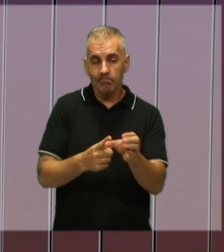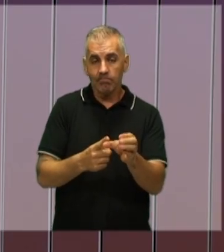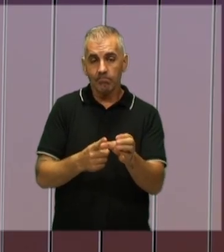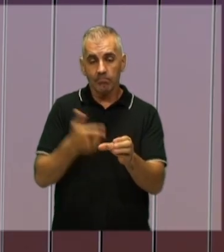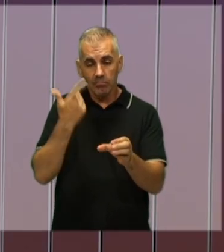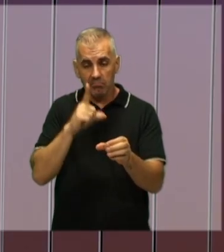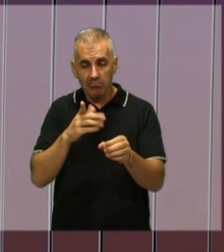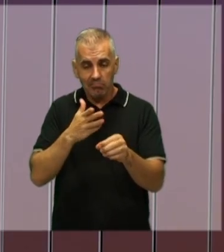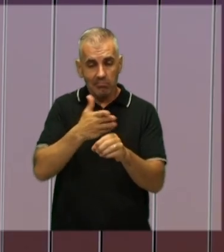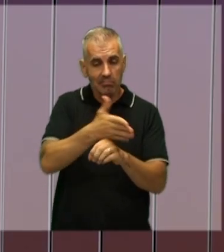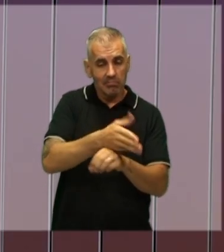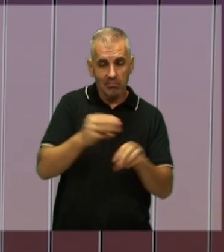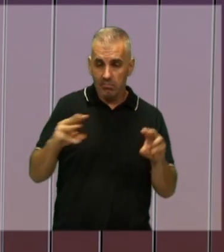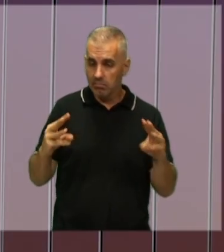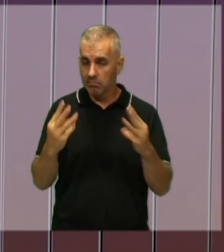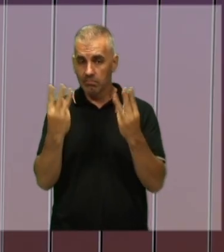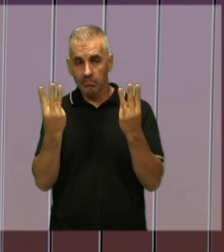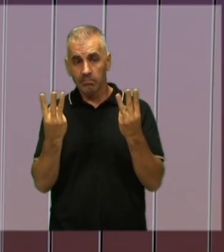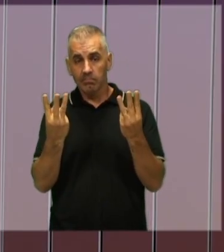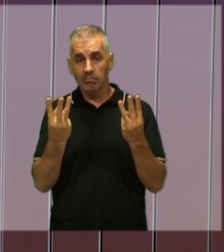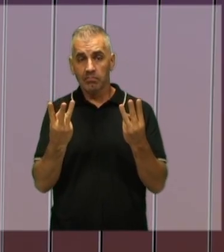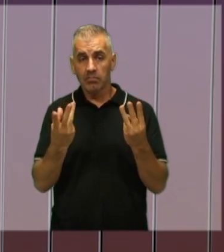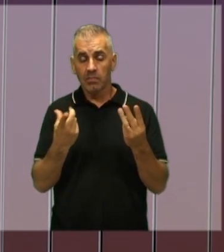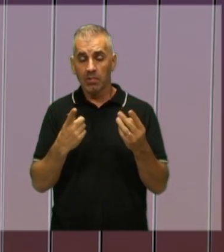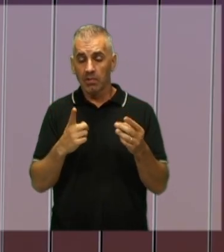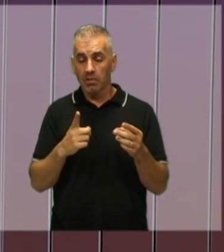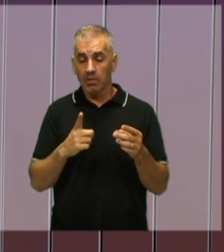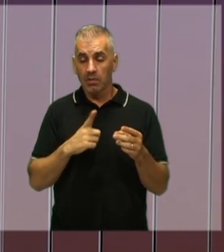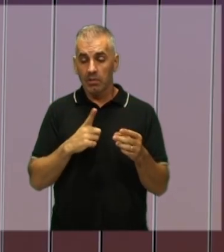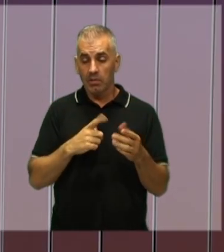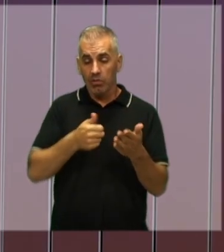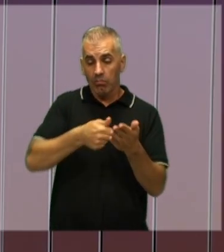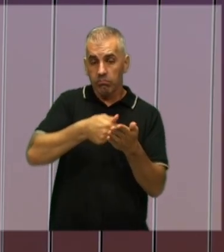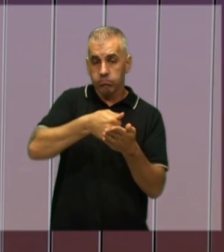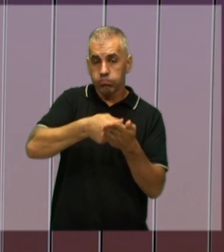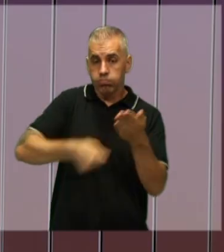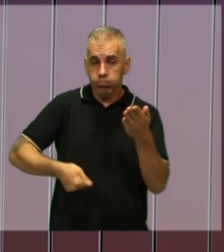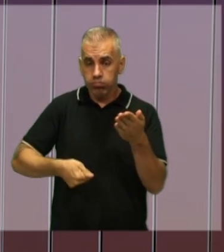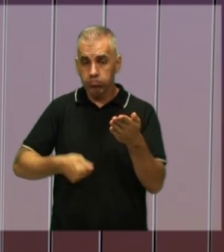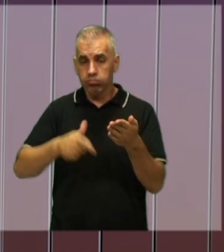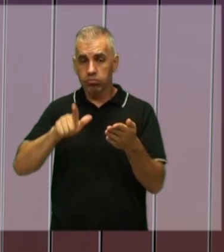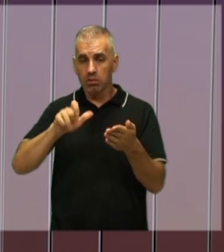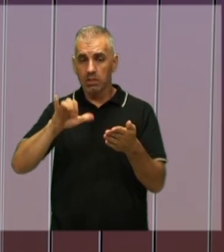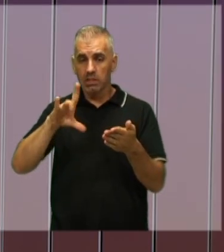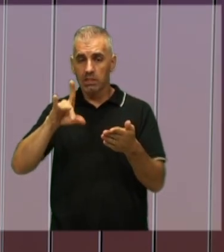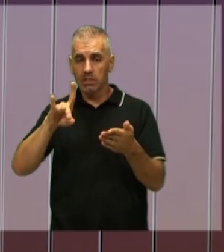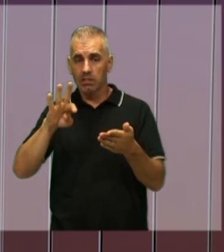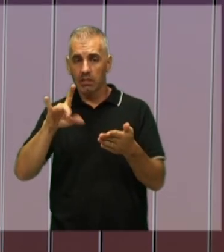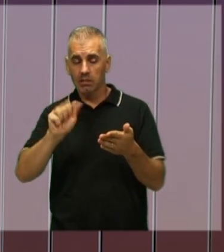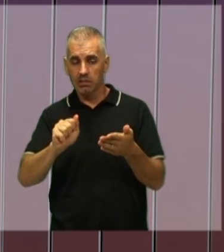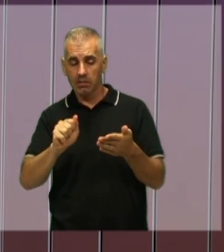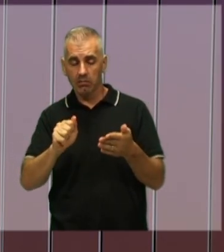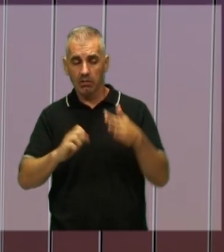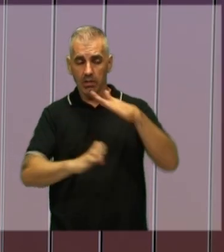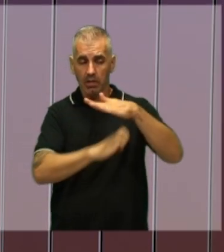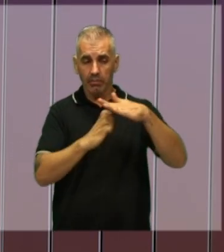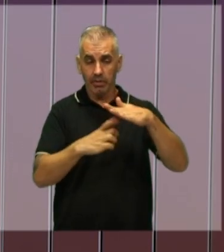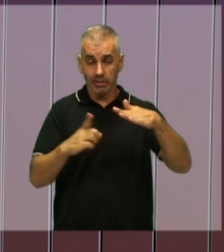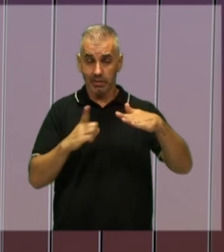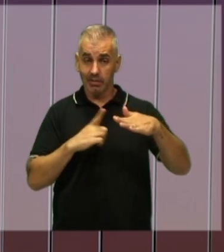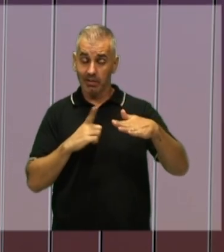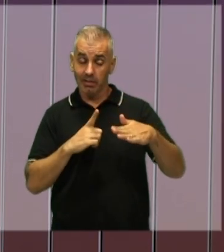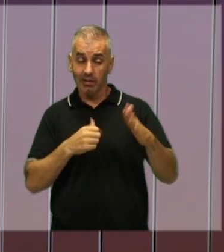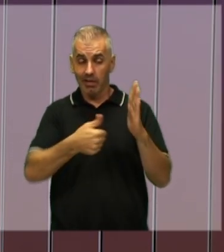um evento que vai fazer ou qualquer coisa, e deu empate, por exemplo. Fez a licitação, abriu, deu empate. Quem que vai favorecer? Aquela